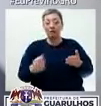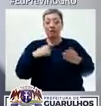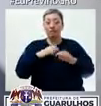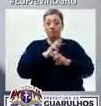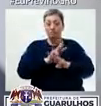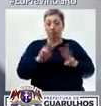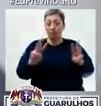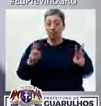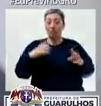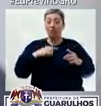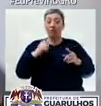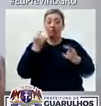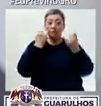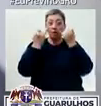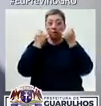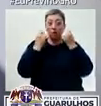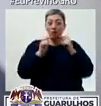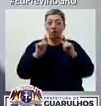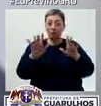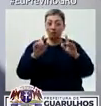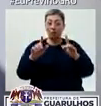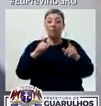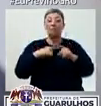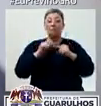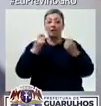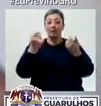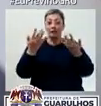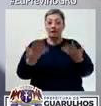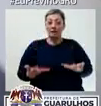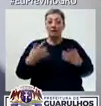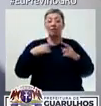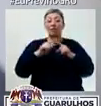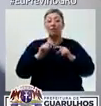www.guarulhos.sp.gov.br/agenda no nosso portal. O Guarulhos Informa fica por aqui.